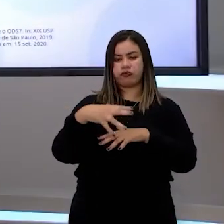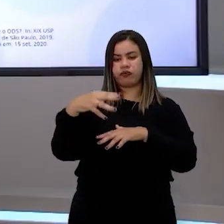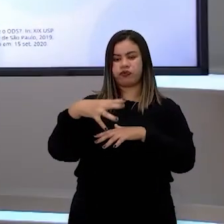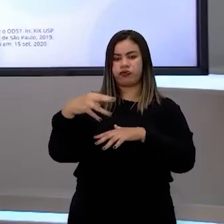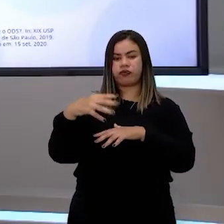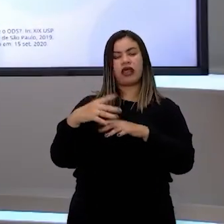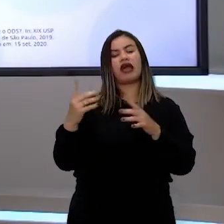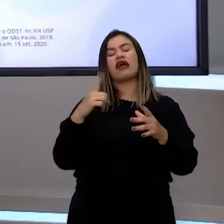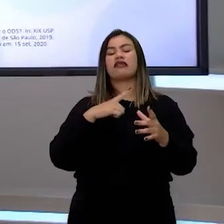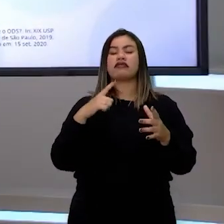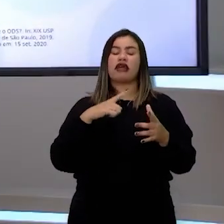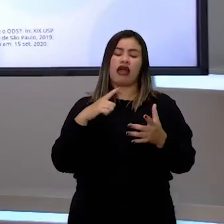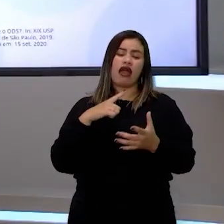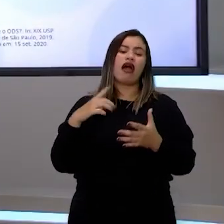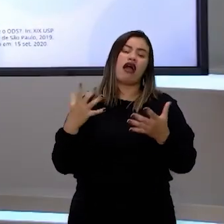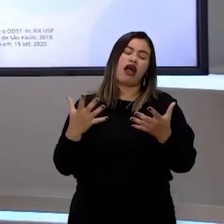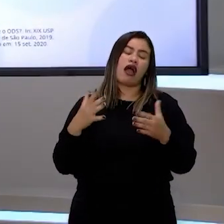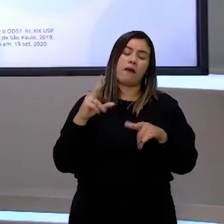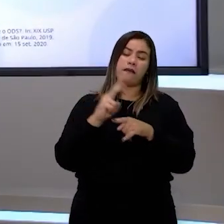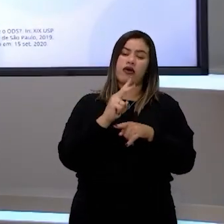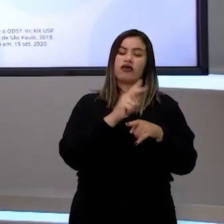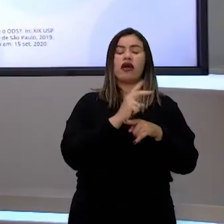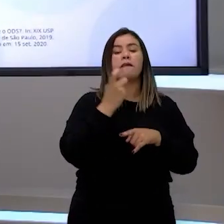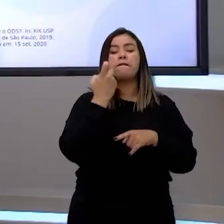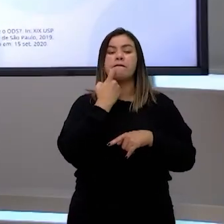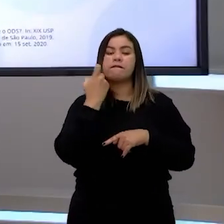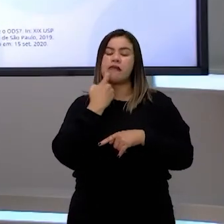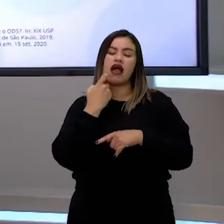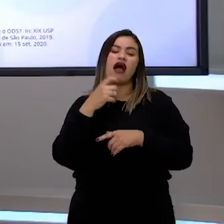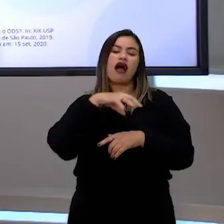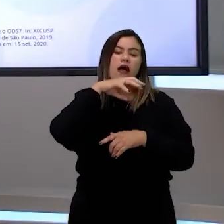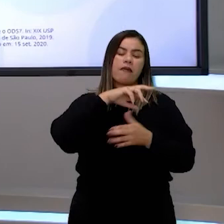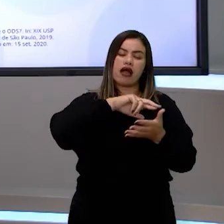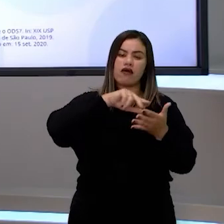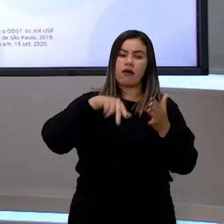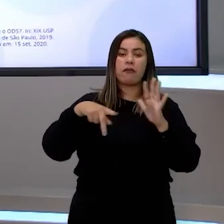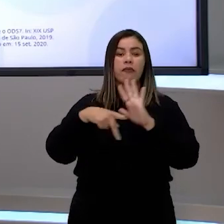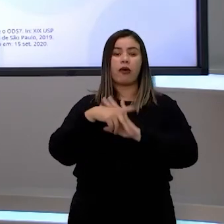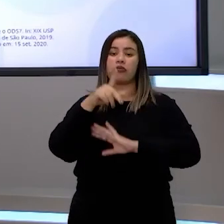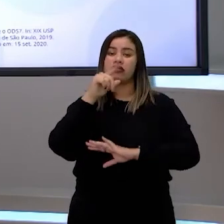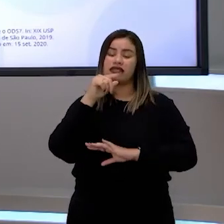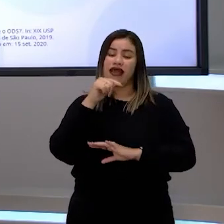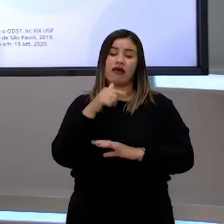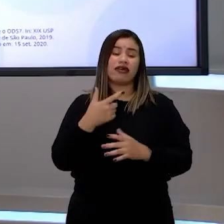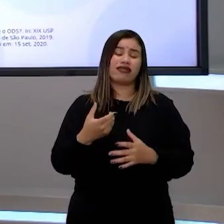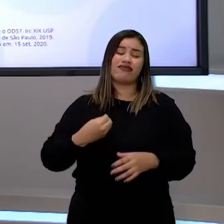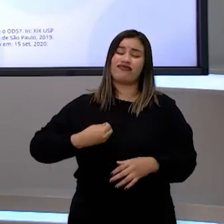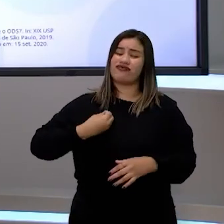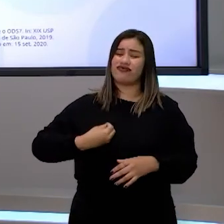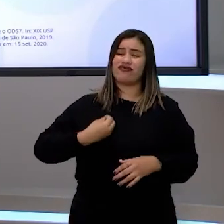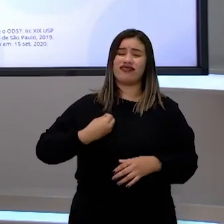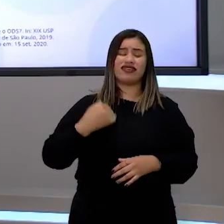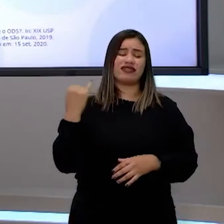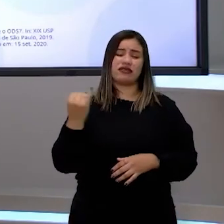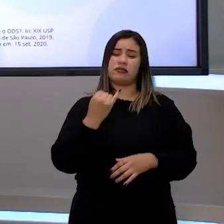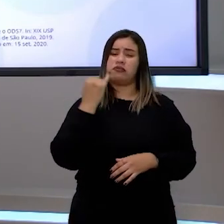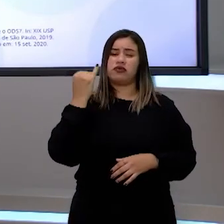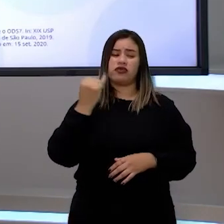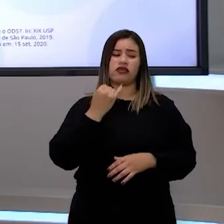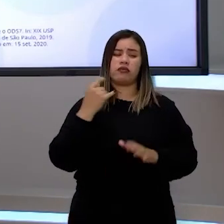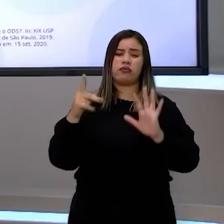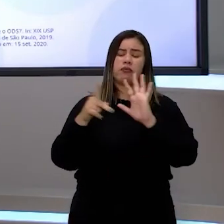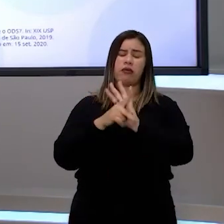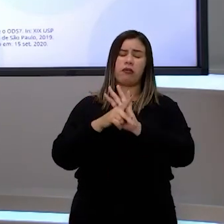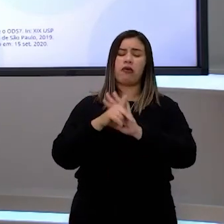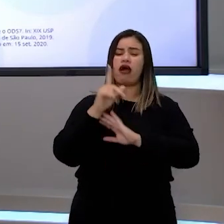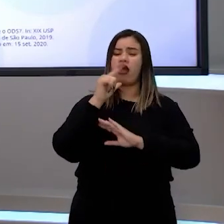para diversos animais, diversos peixes, então são organismos muito importantes para todo o ecossistema aquático.